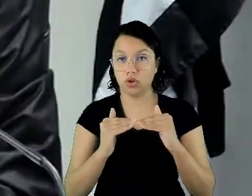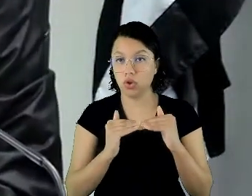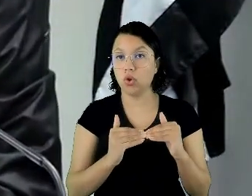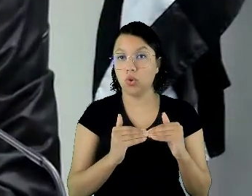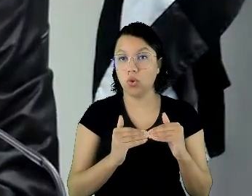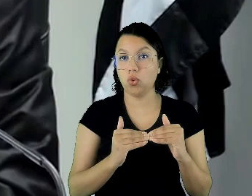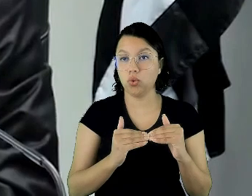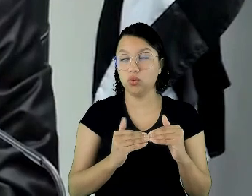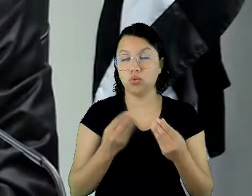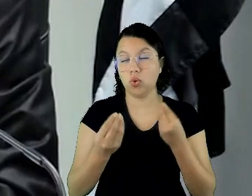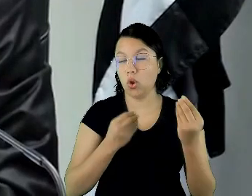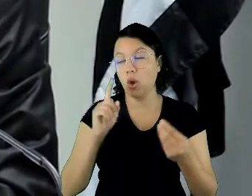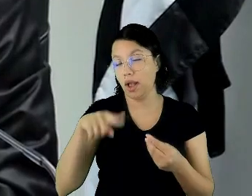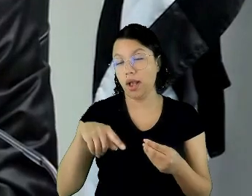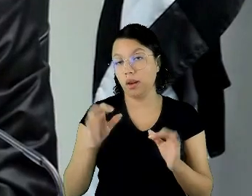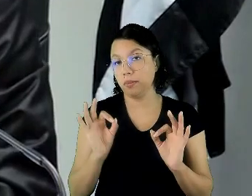pré-concebida,